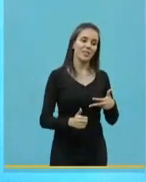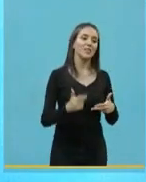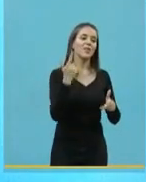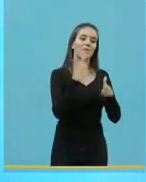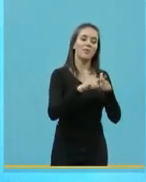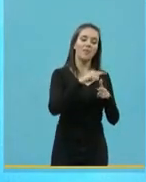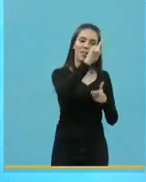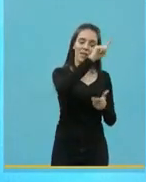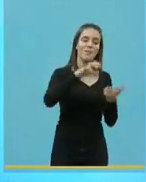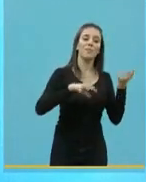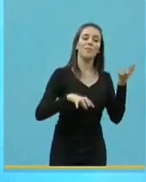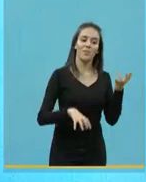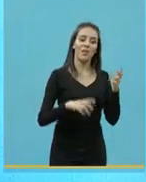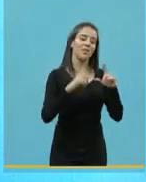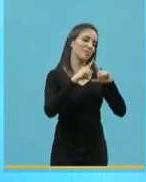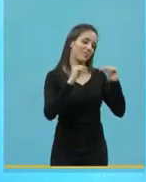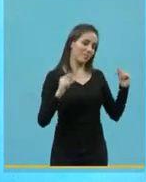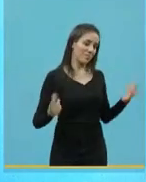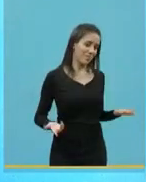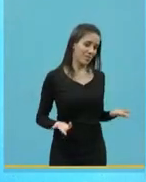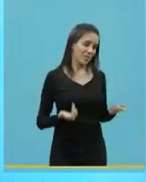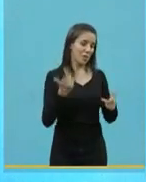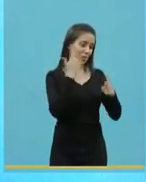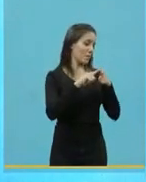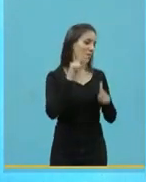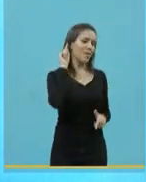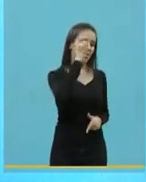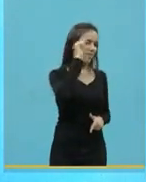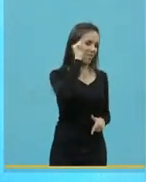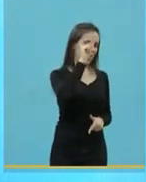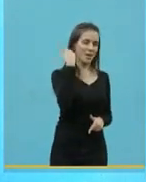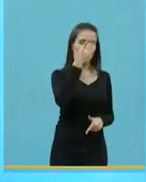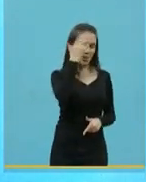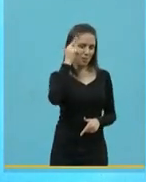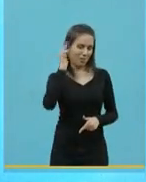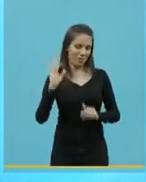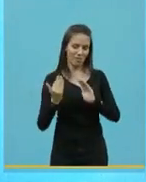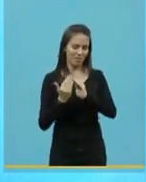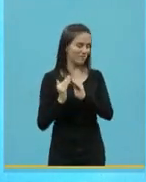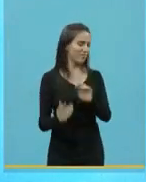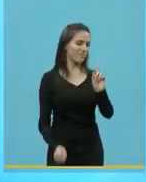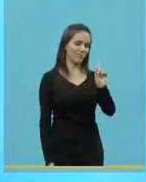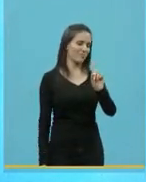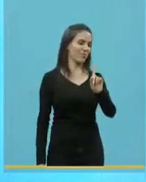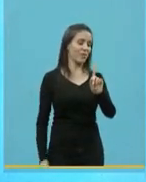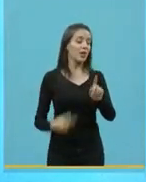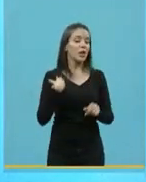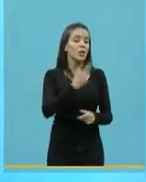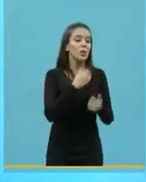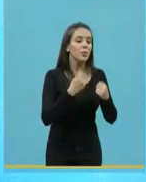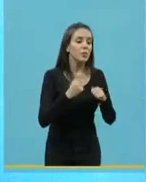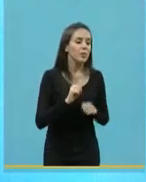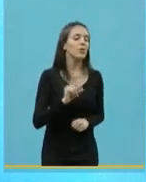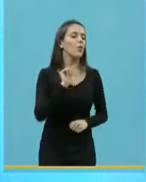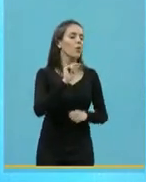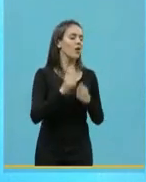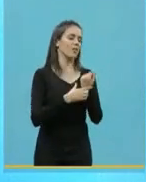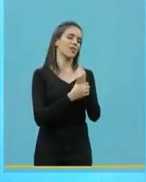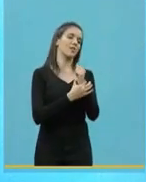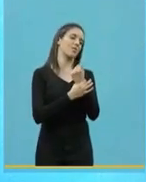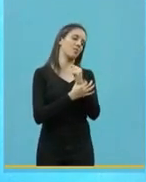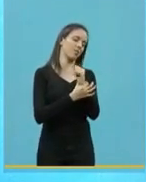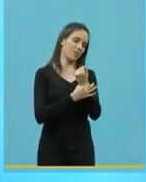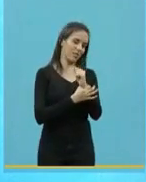grande poder econômico do que de qualquer favela desse país para isso nós precisamos tratar segurança pública de um outro jeito